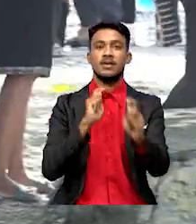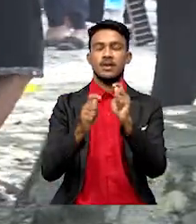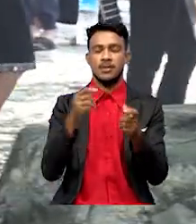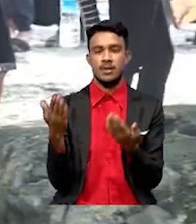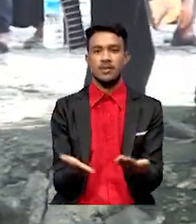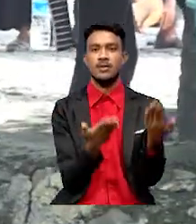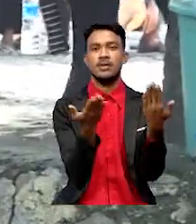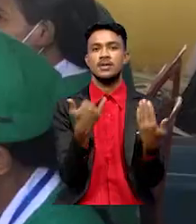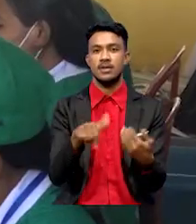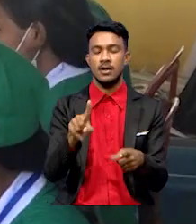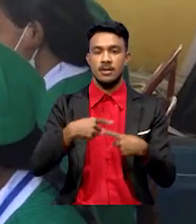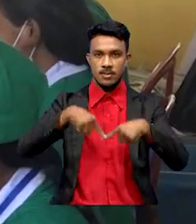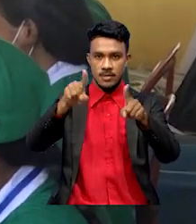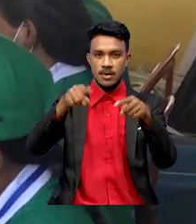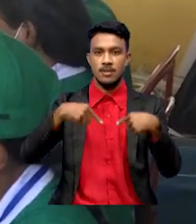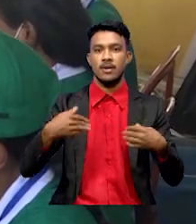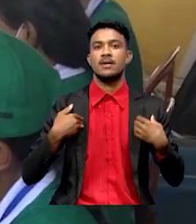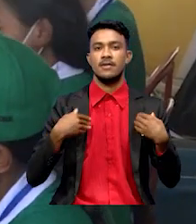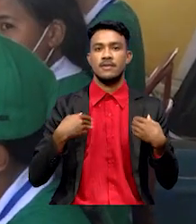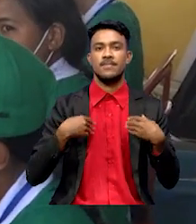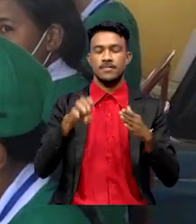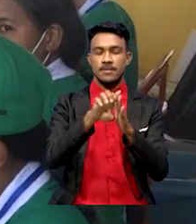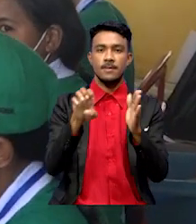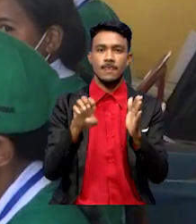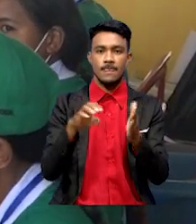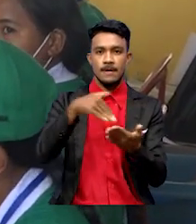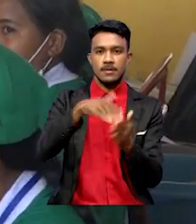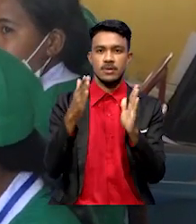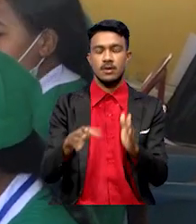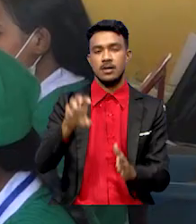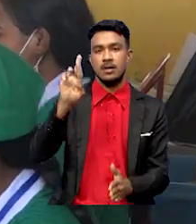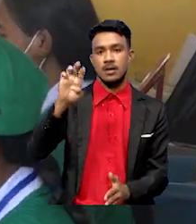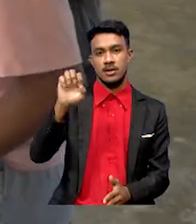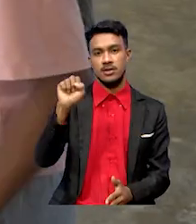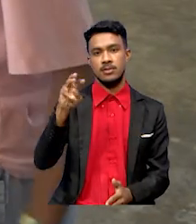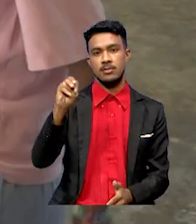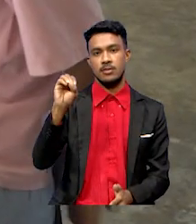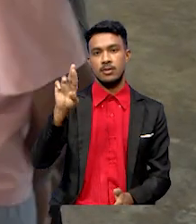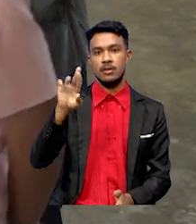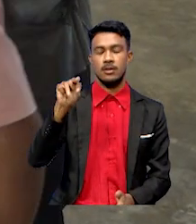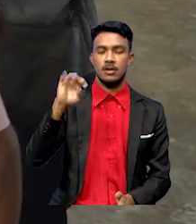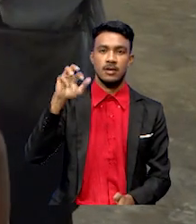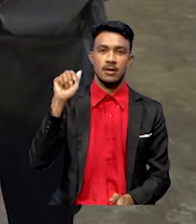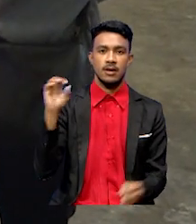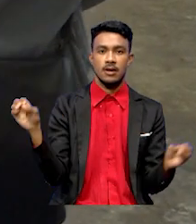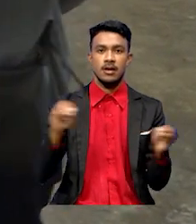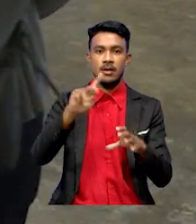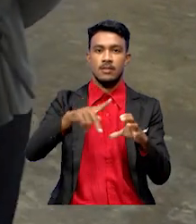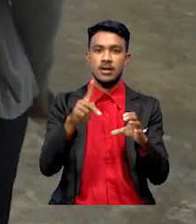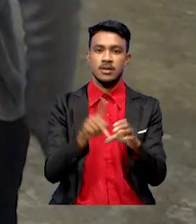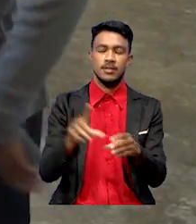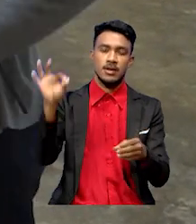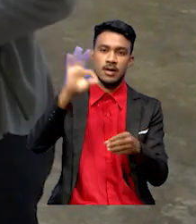sira bamai. Enquanto estudante Rosmênia da Conceição Pereira e eleição primeira volta, nia la participe eleição